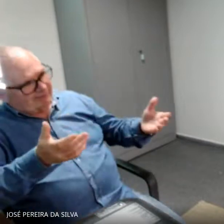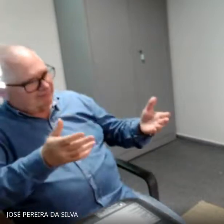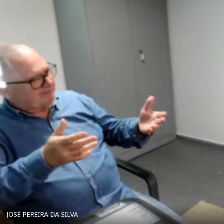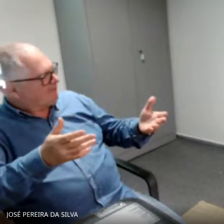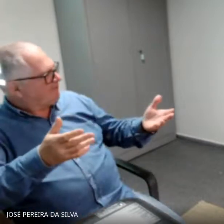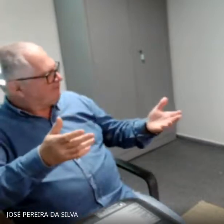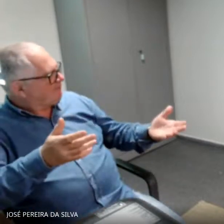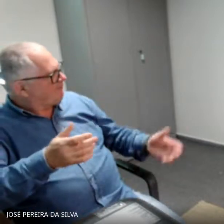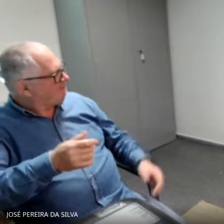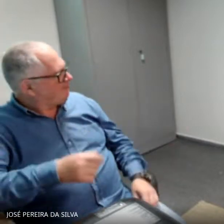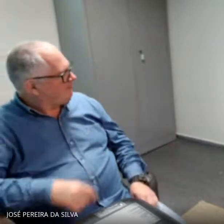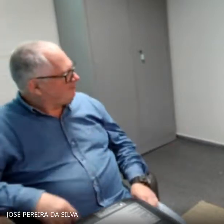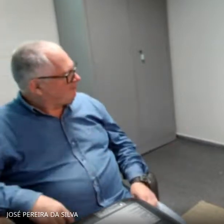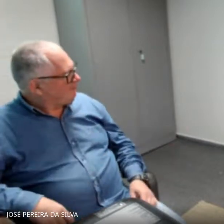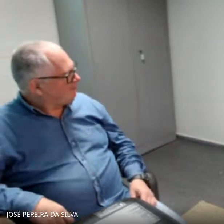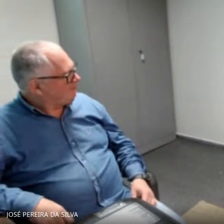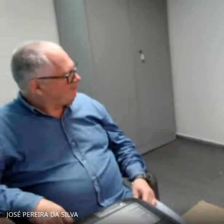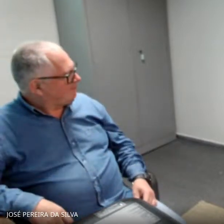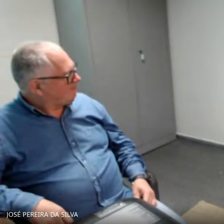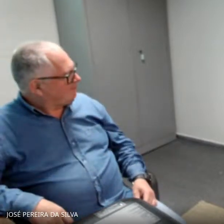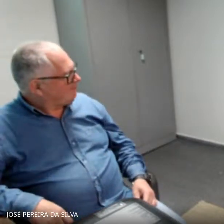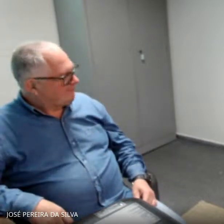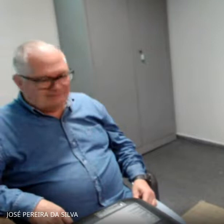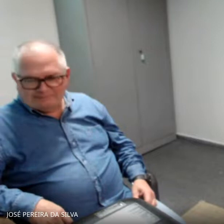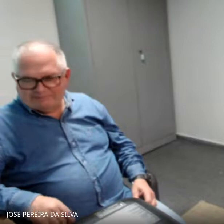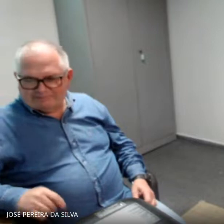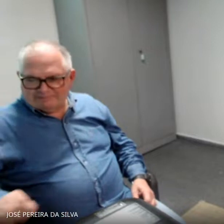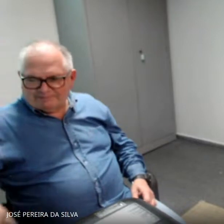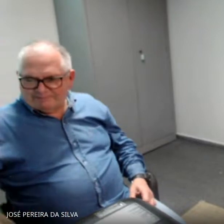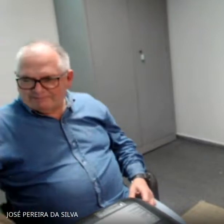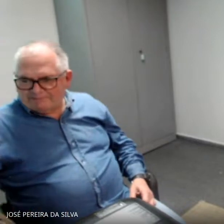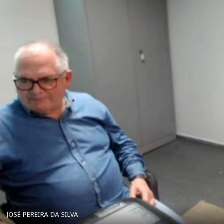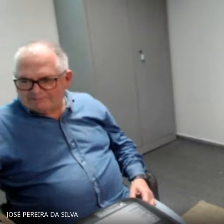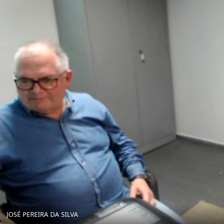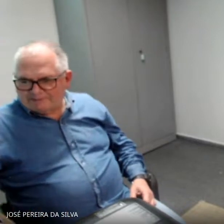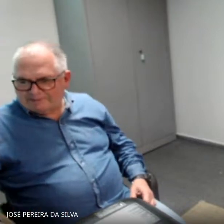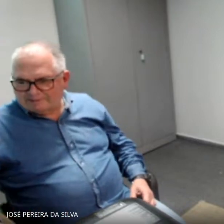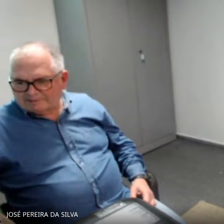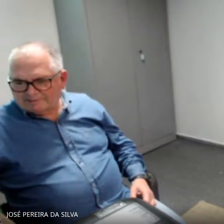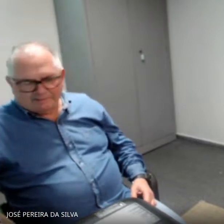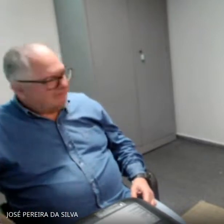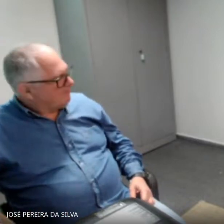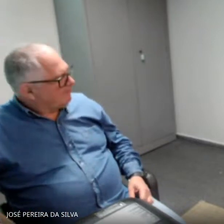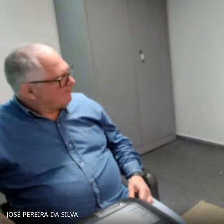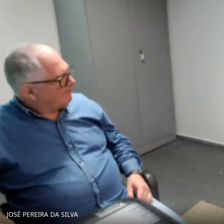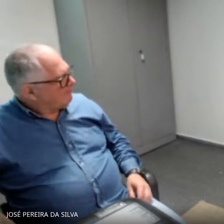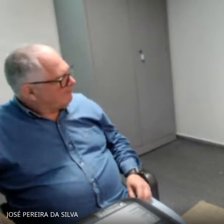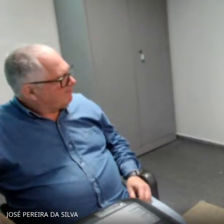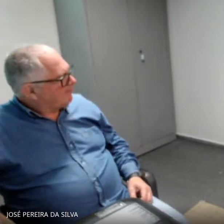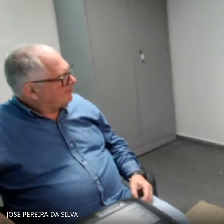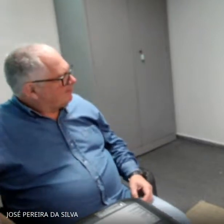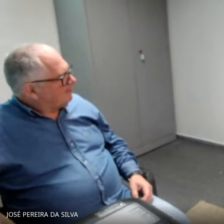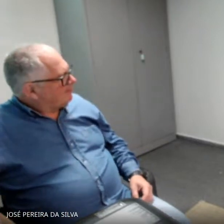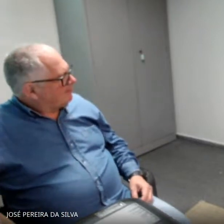Você vê? Porque acontece assim, o médico receita 10 dias, por exemplo, porque é o tempo para erradicar a certa bactéria. Aí ele melhora, com